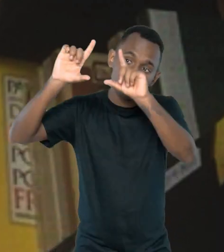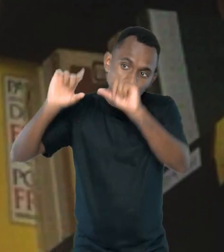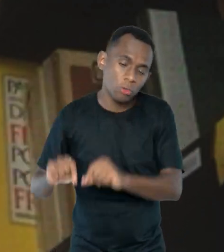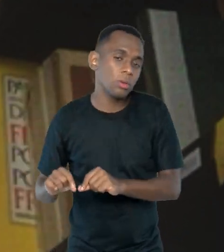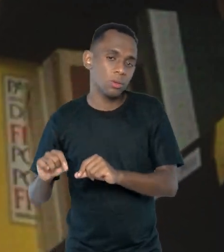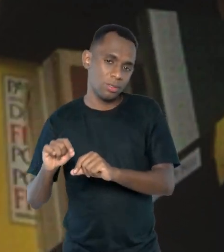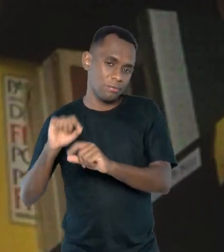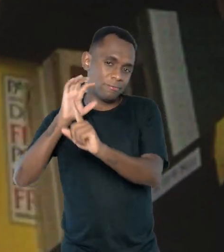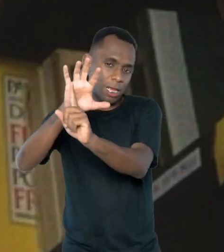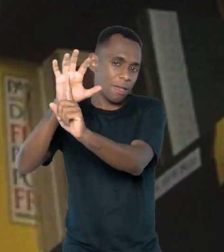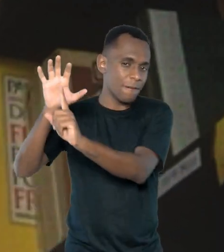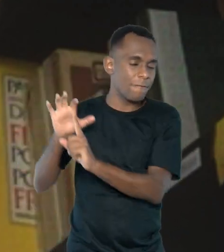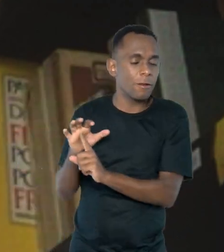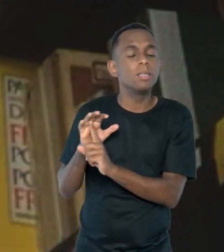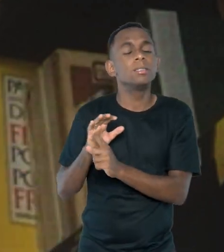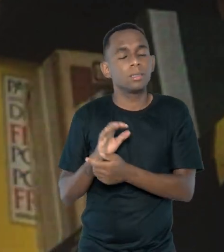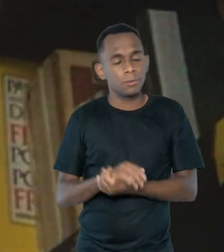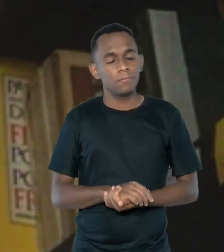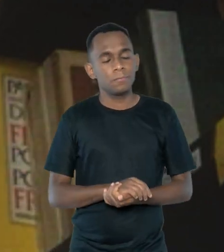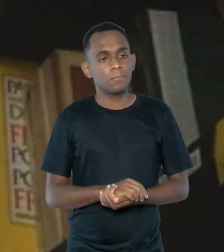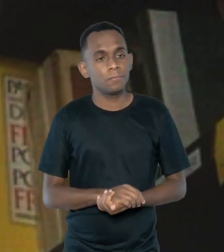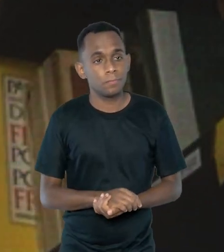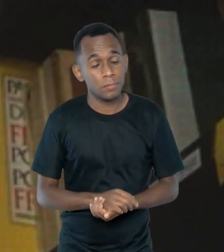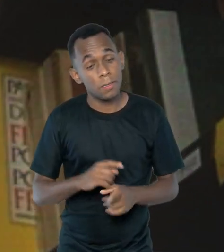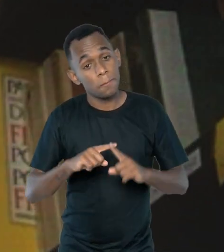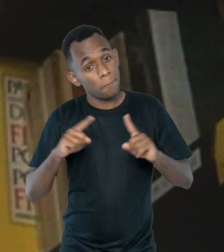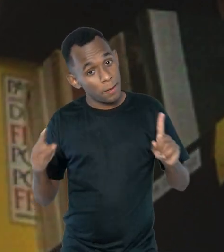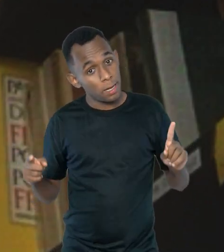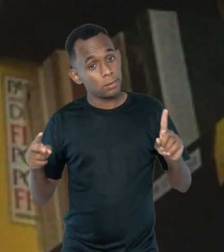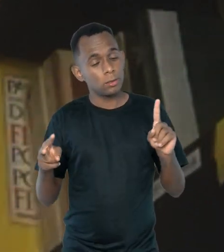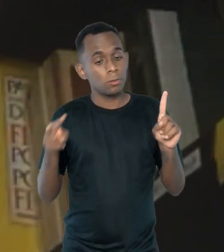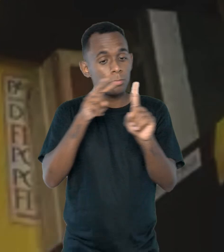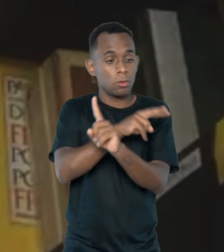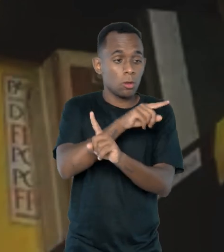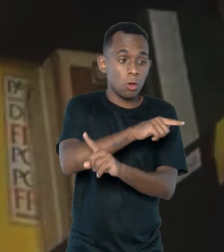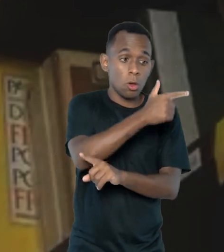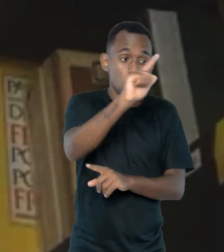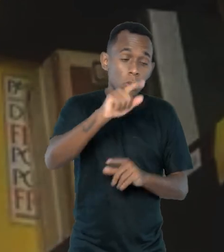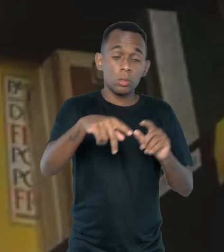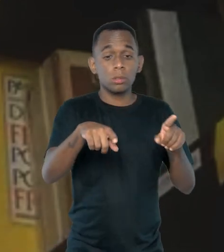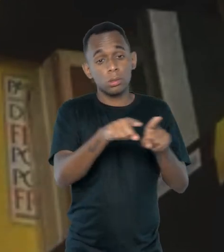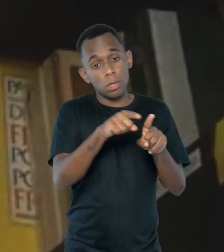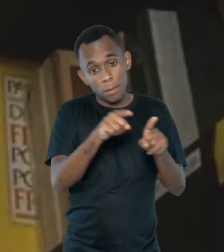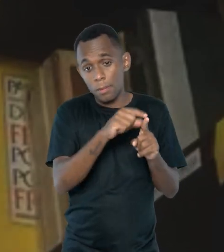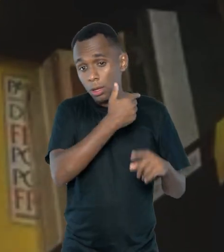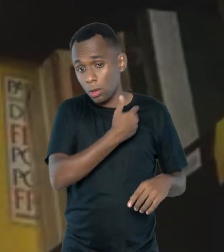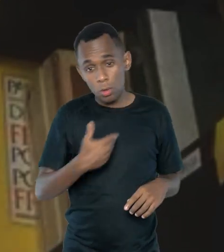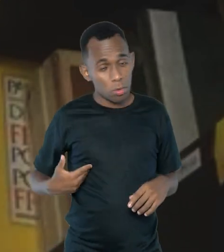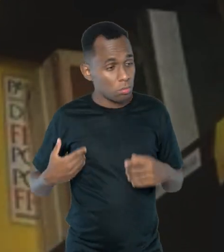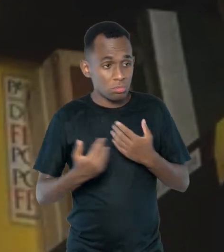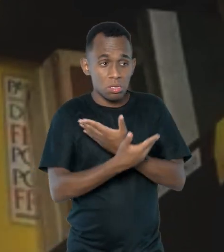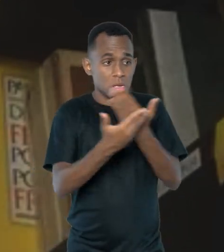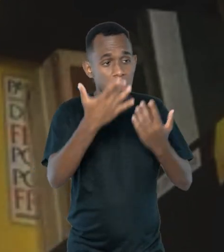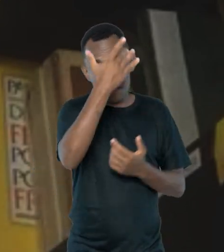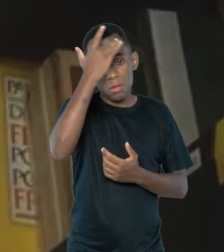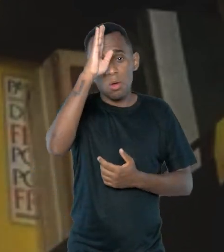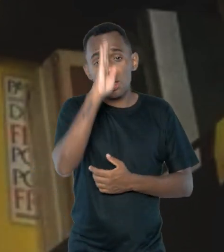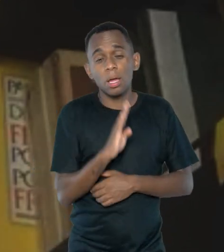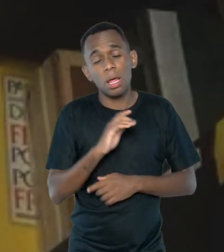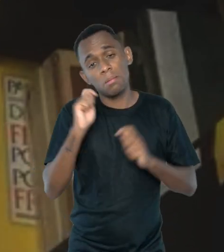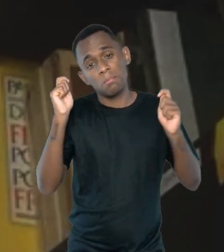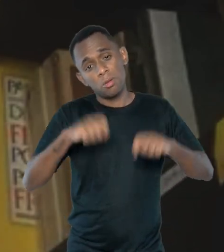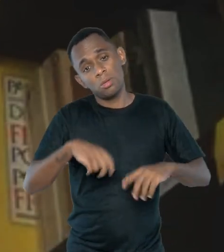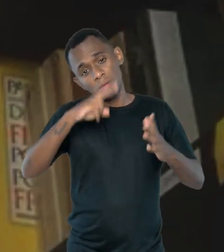isso. Minimiza isso. Por outro lado, há muita obra em domínio público disponível hoje,